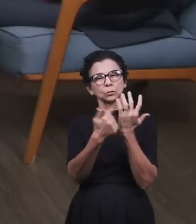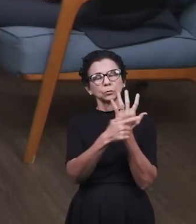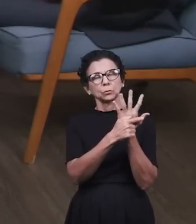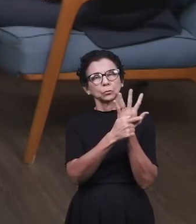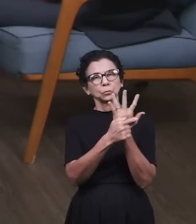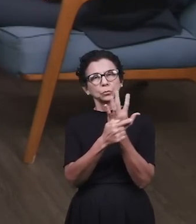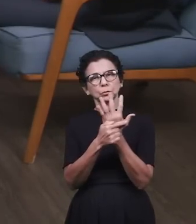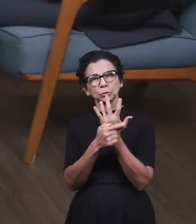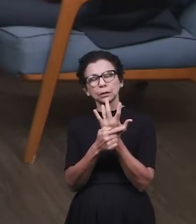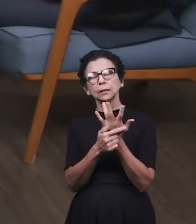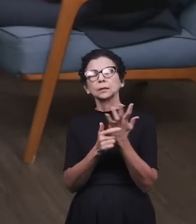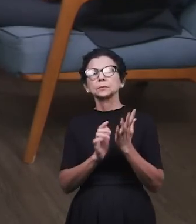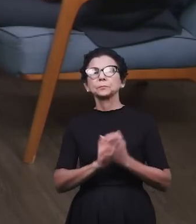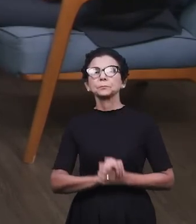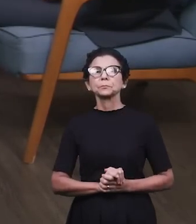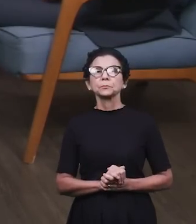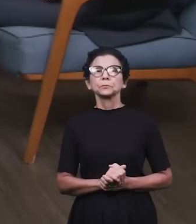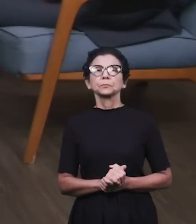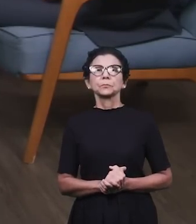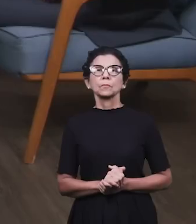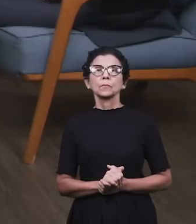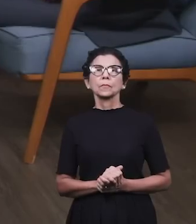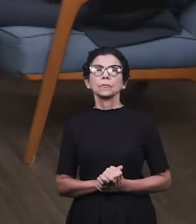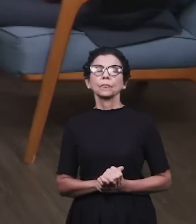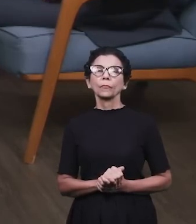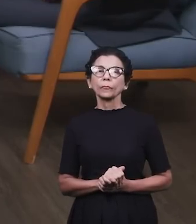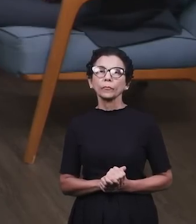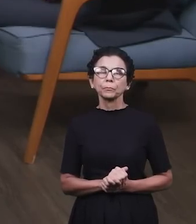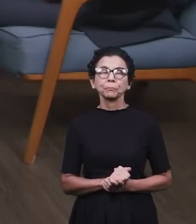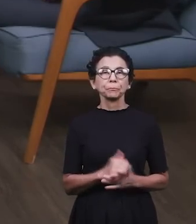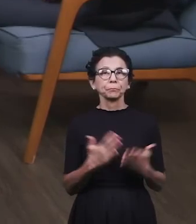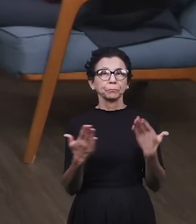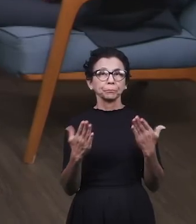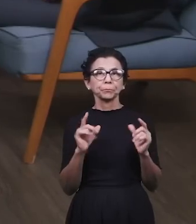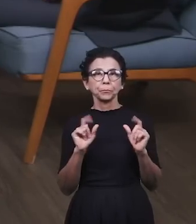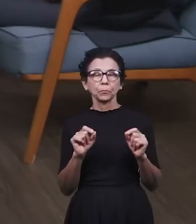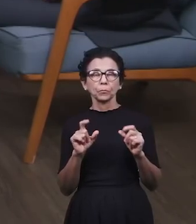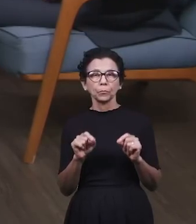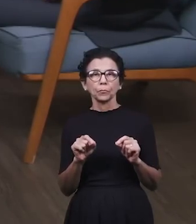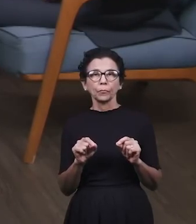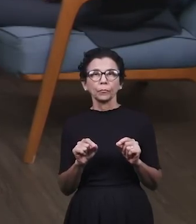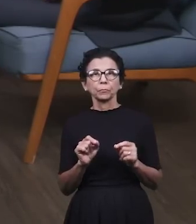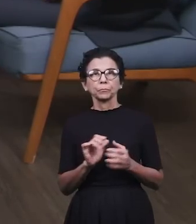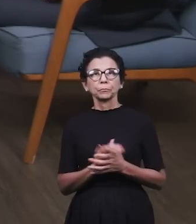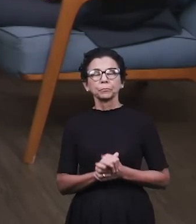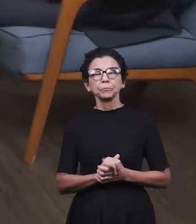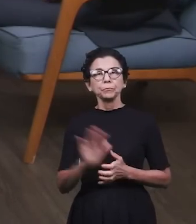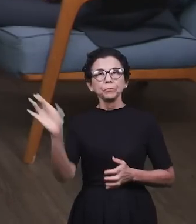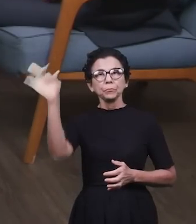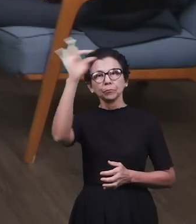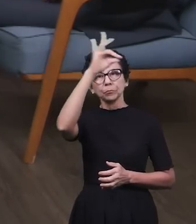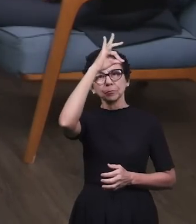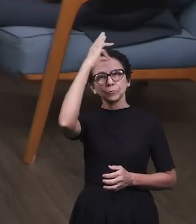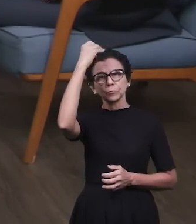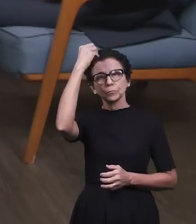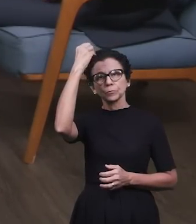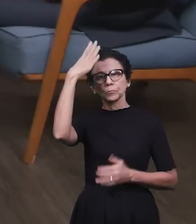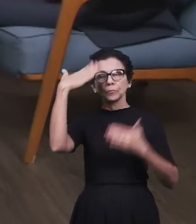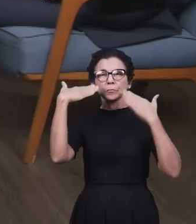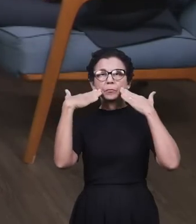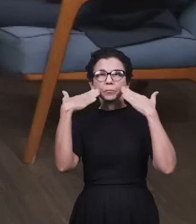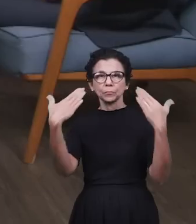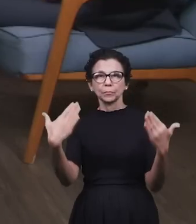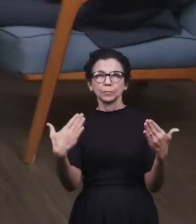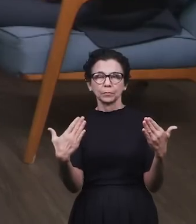revela, né? Então é um Jesus que é revelado pelo Espírito Santo. Uma coisa, né, Josias, é o